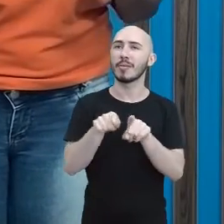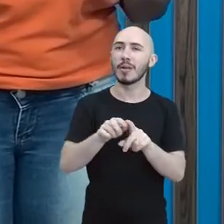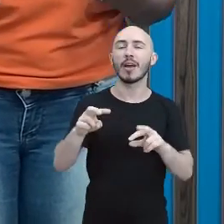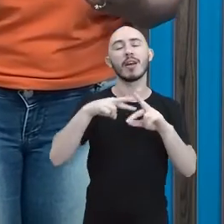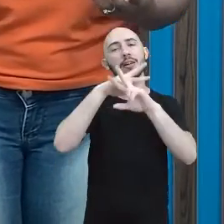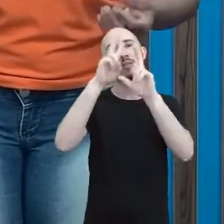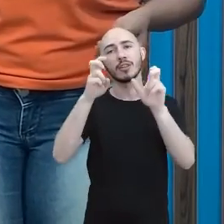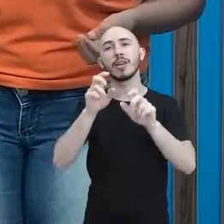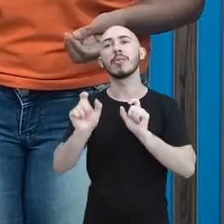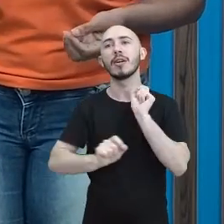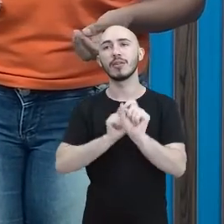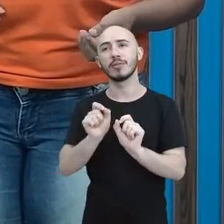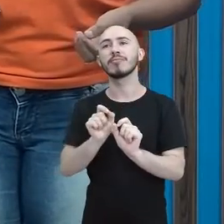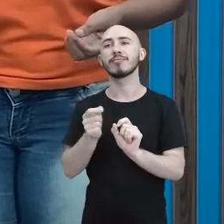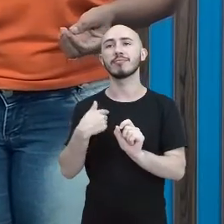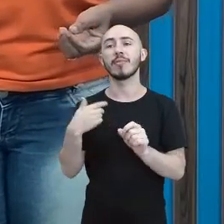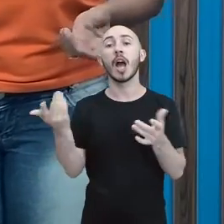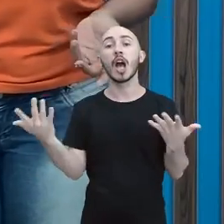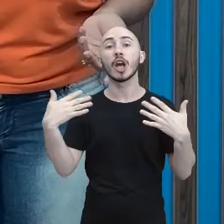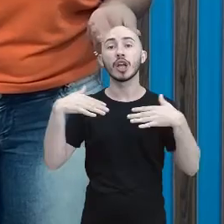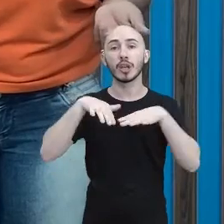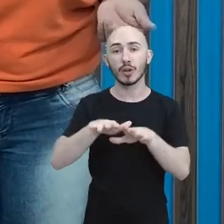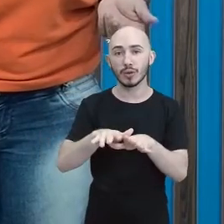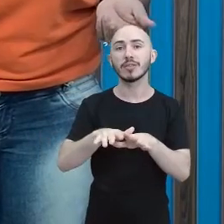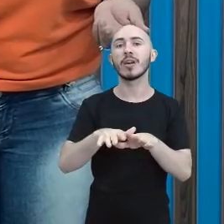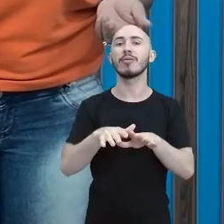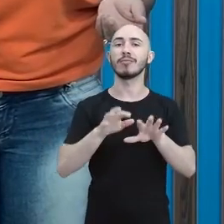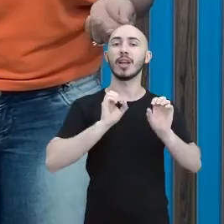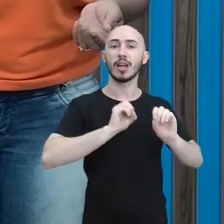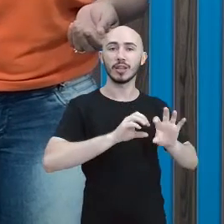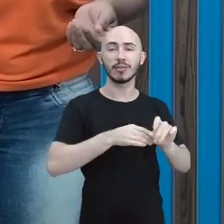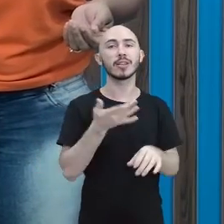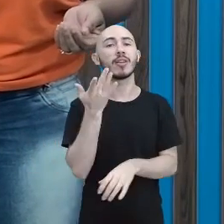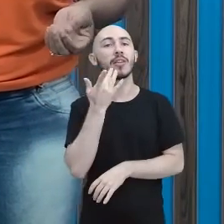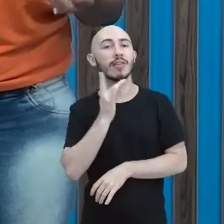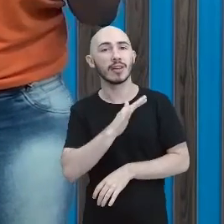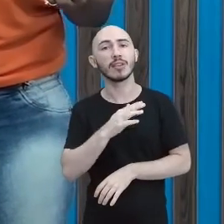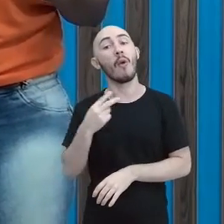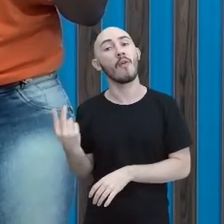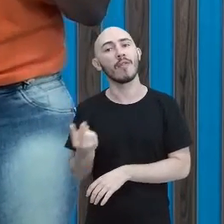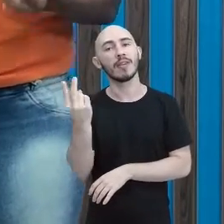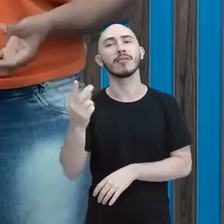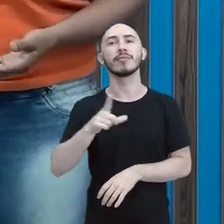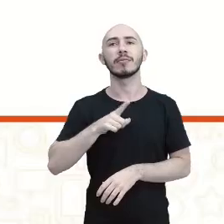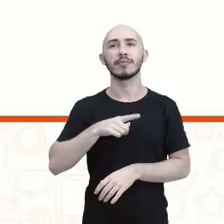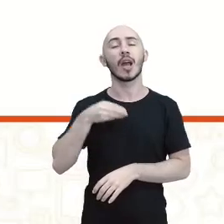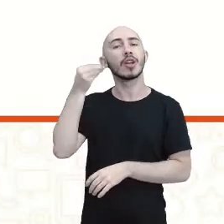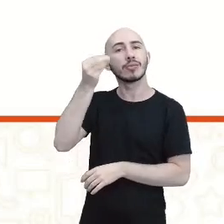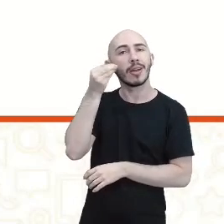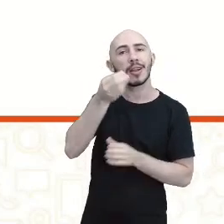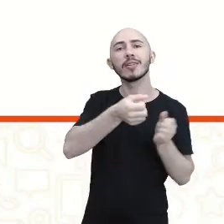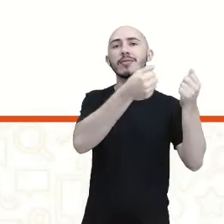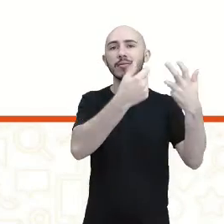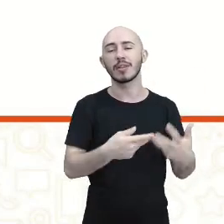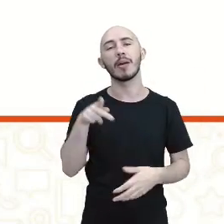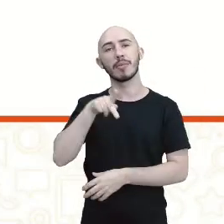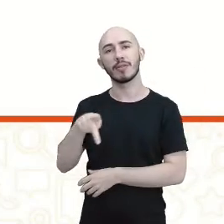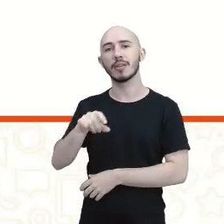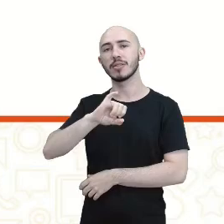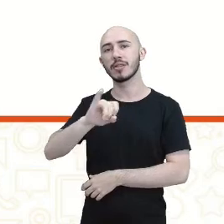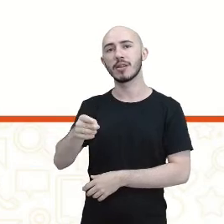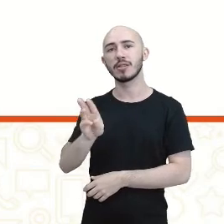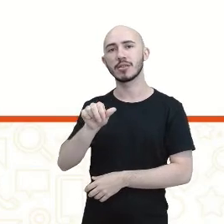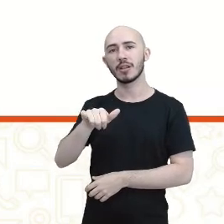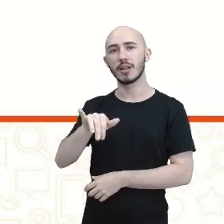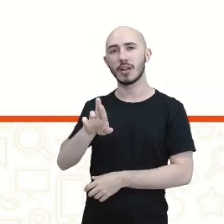sobre valores na inclusão da educação infantil. E vamos ter também relato da professora Janaína no